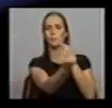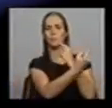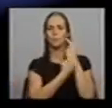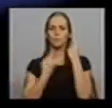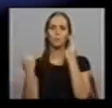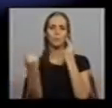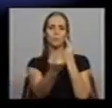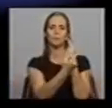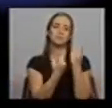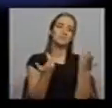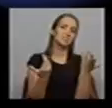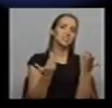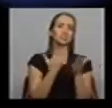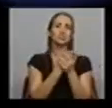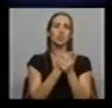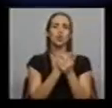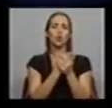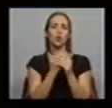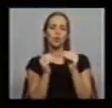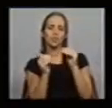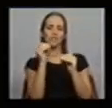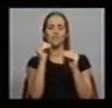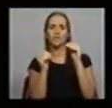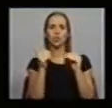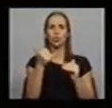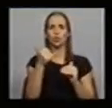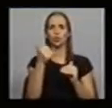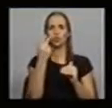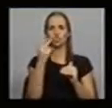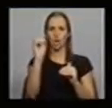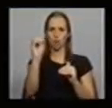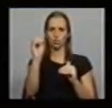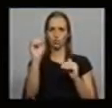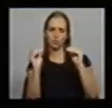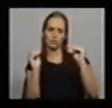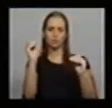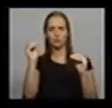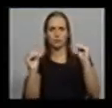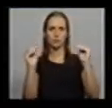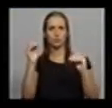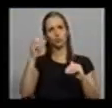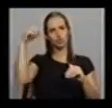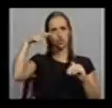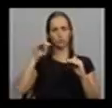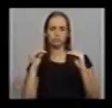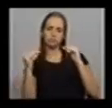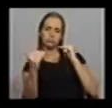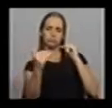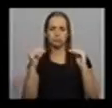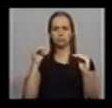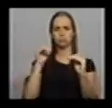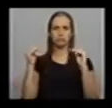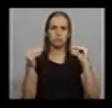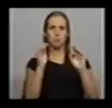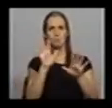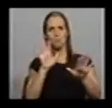de apenas cerca de 2 graus entre alguns desses planetas, mas, portanto, orbitam todos à volta do Sol, digamos assim, no mesmo prato, digamos assim,